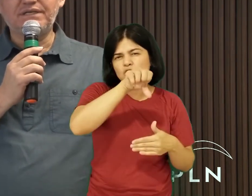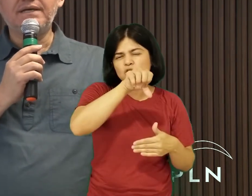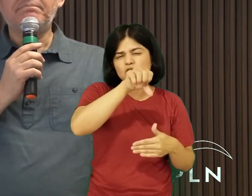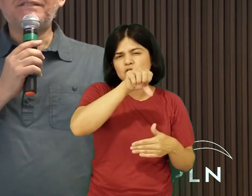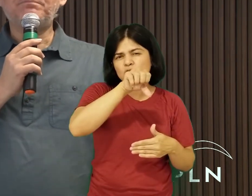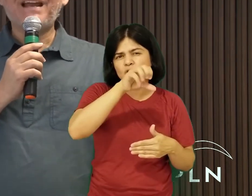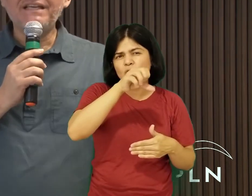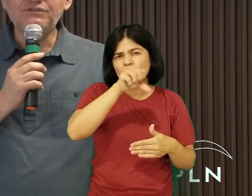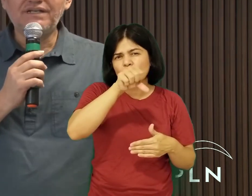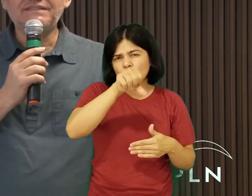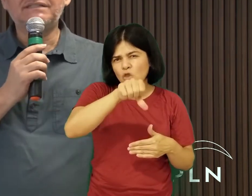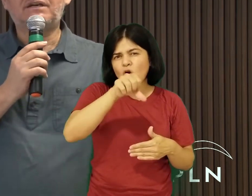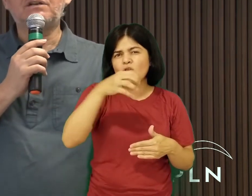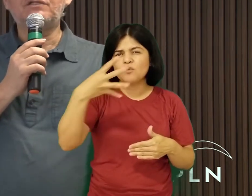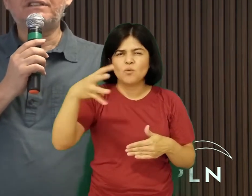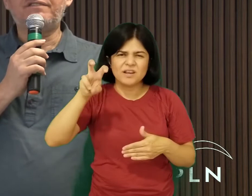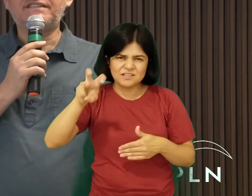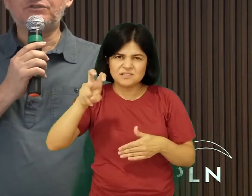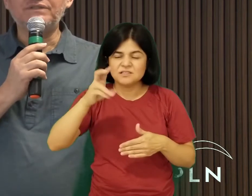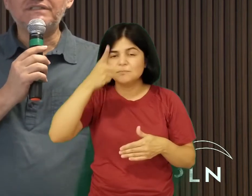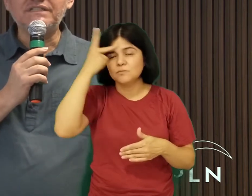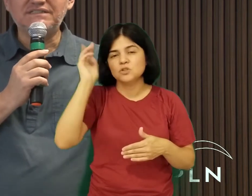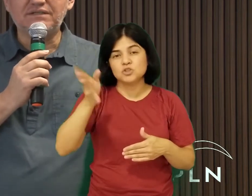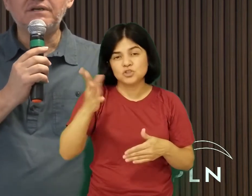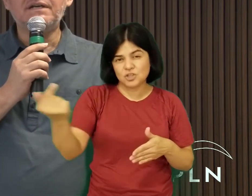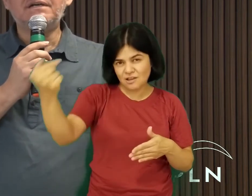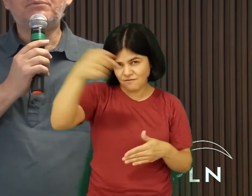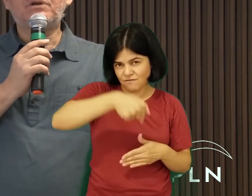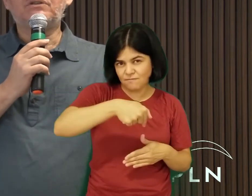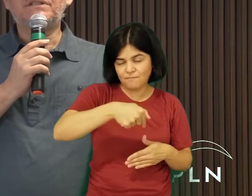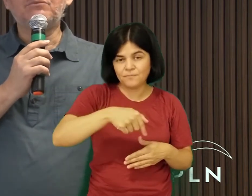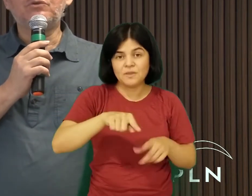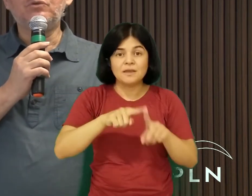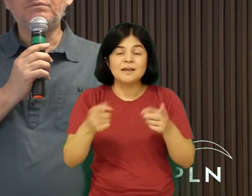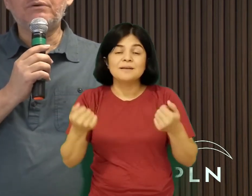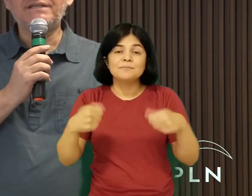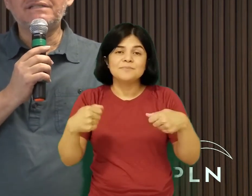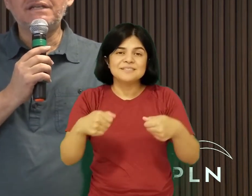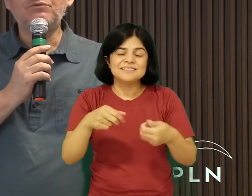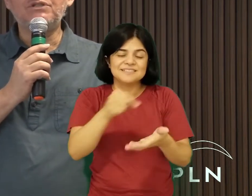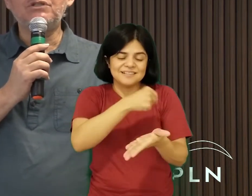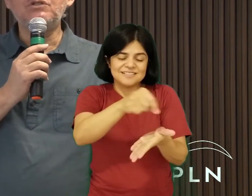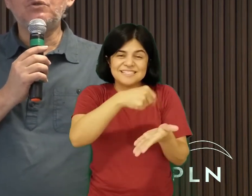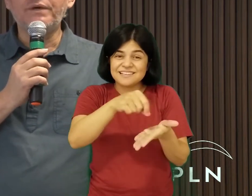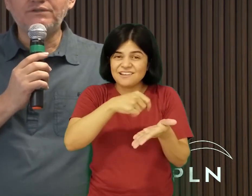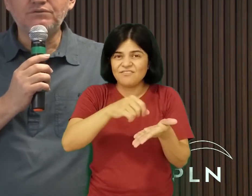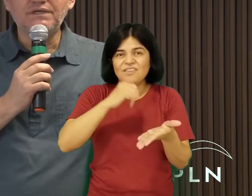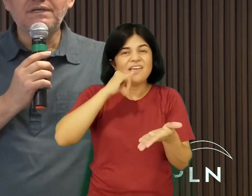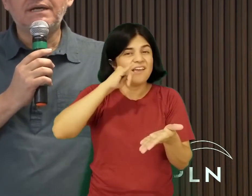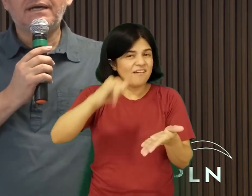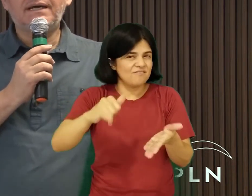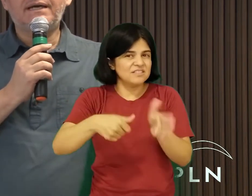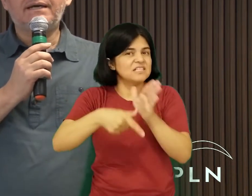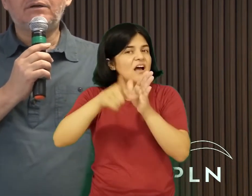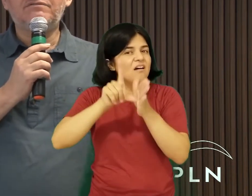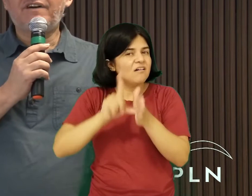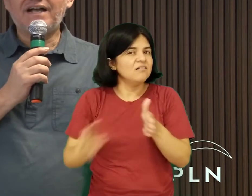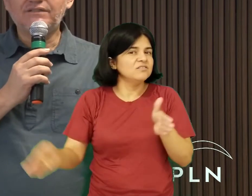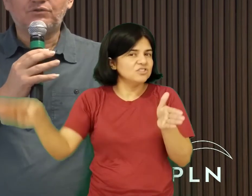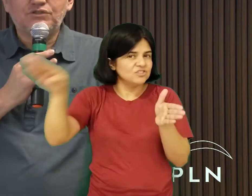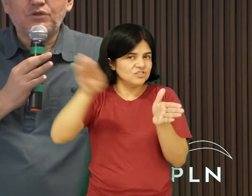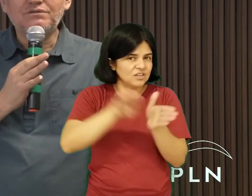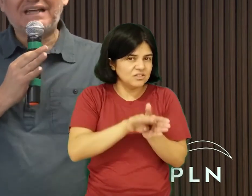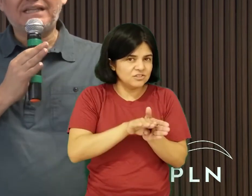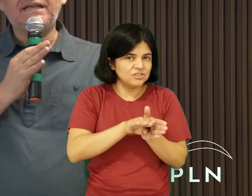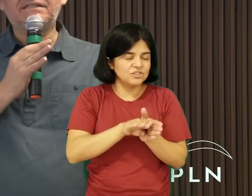estejam aqui. Mas para isso é necessário que você faça a sua inscrição, porque nós temos um número restrito de 18